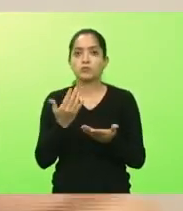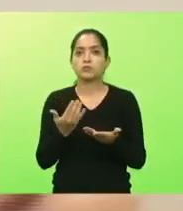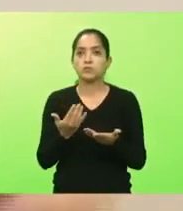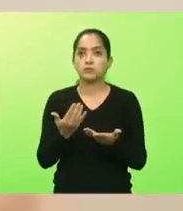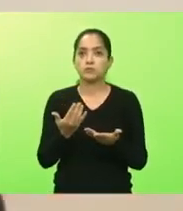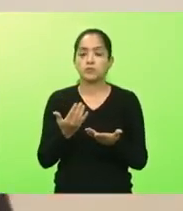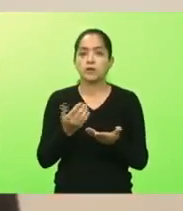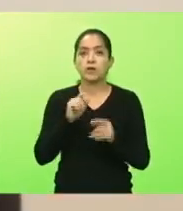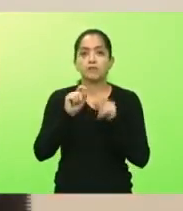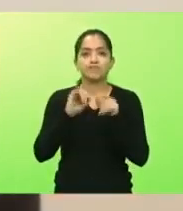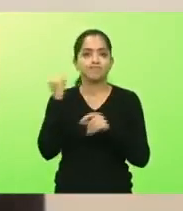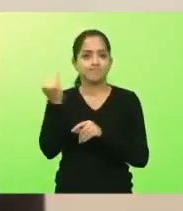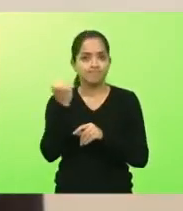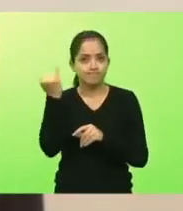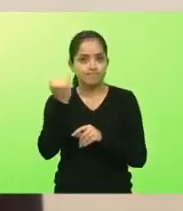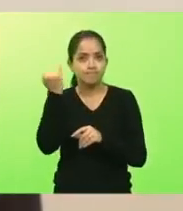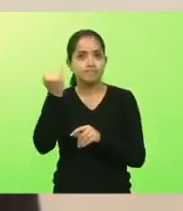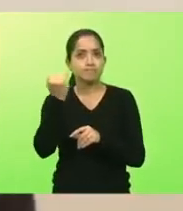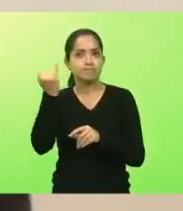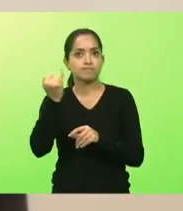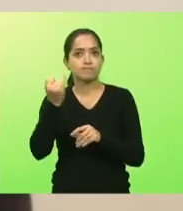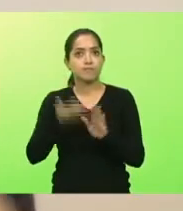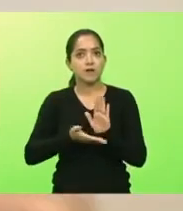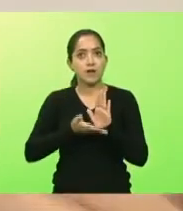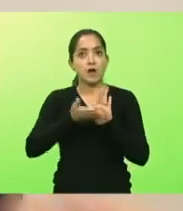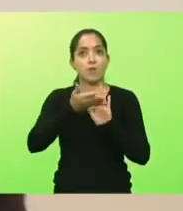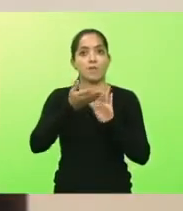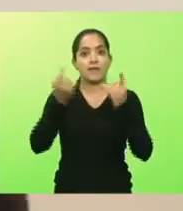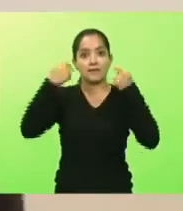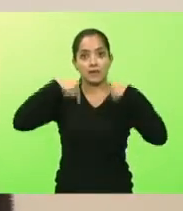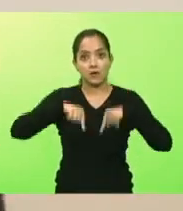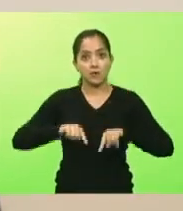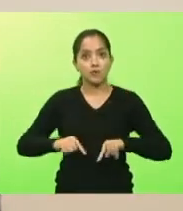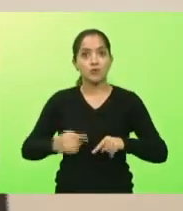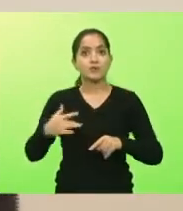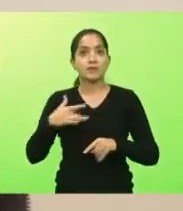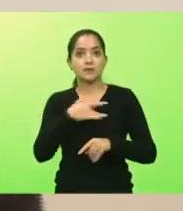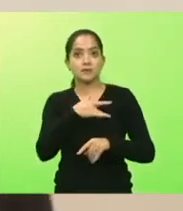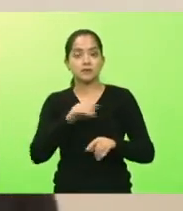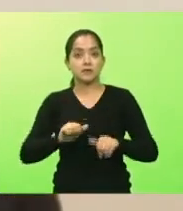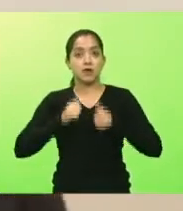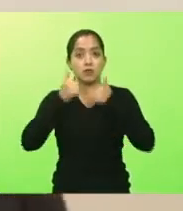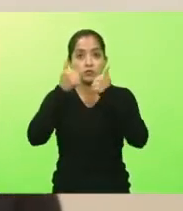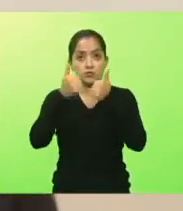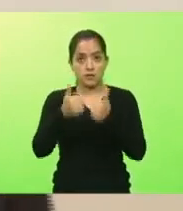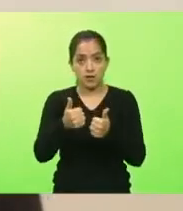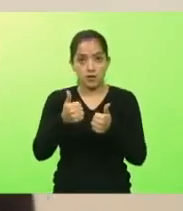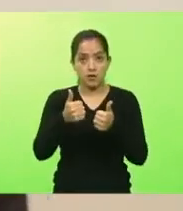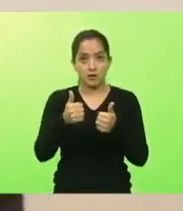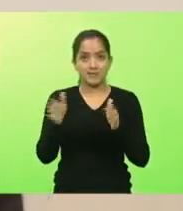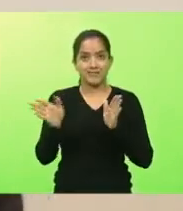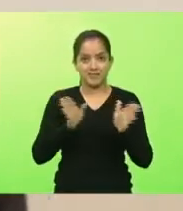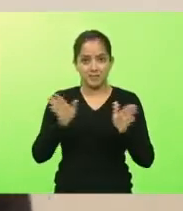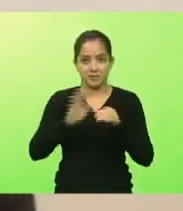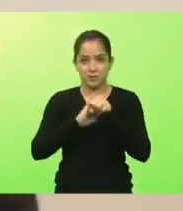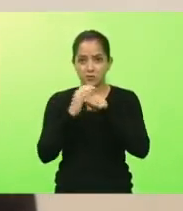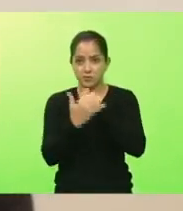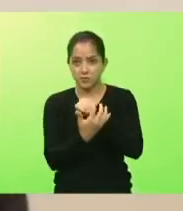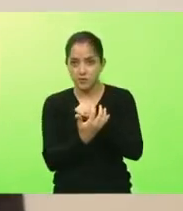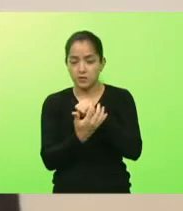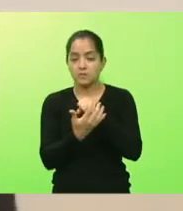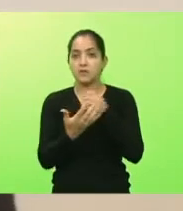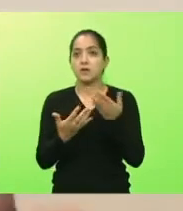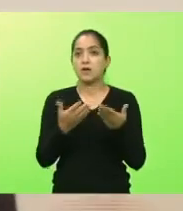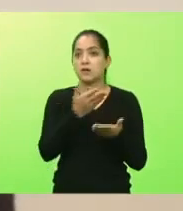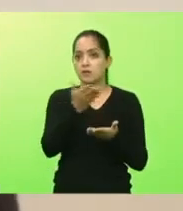algo importantíssimo para aumentar a imunidade, principalmente nesse período de pandemia. Eu peço o apoio de todos os senhores e senhoras